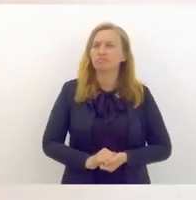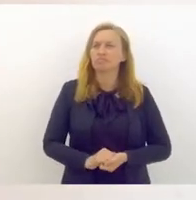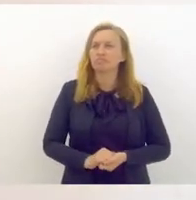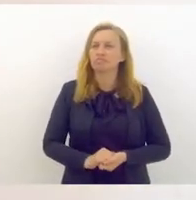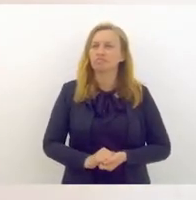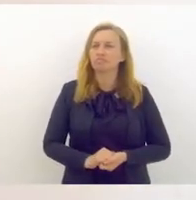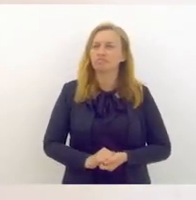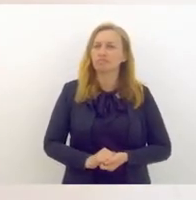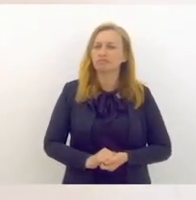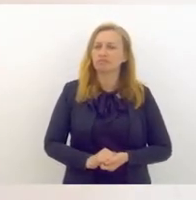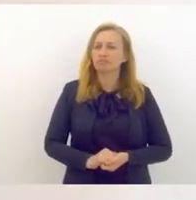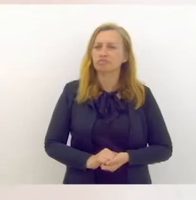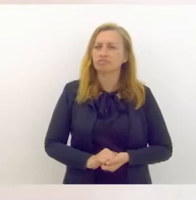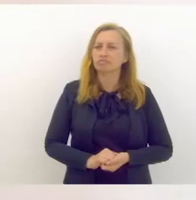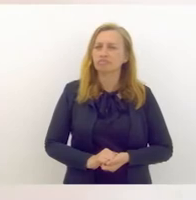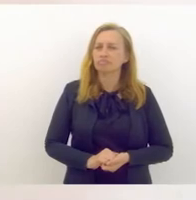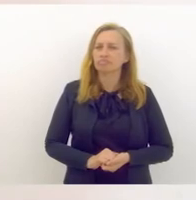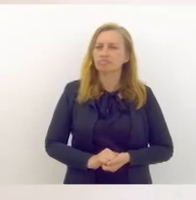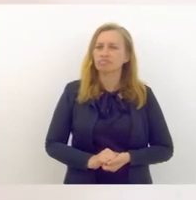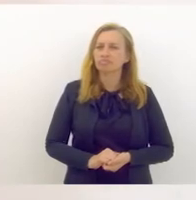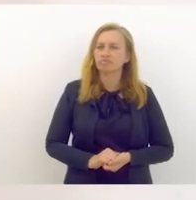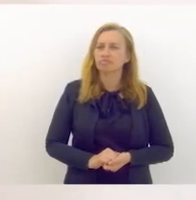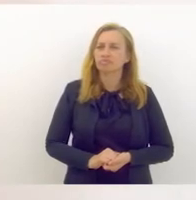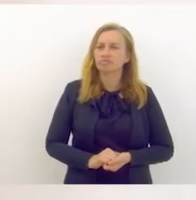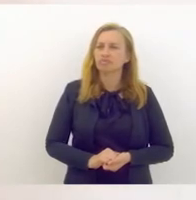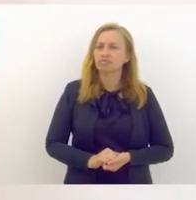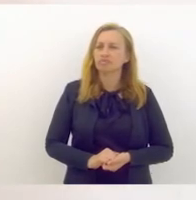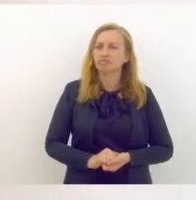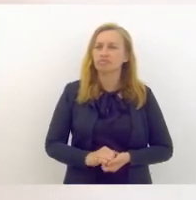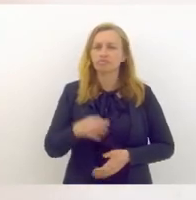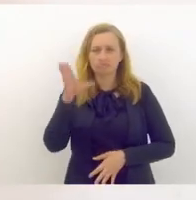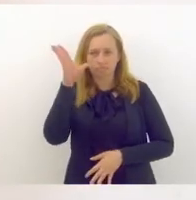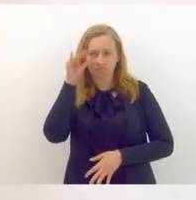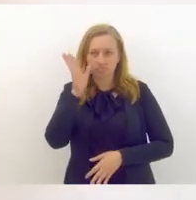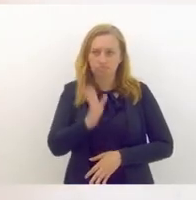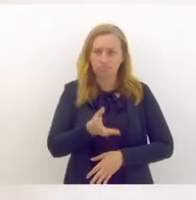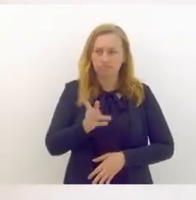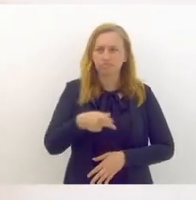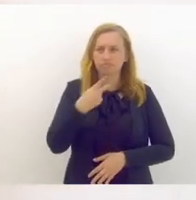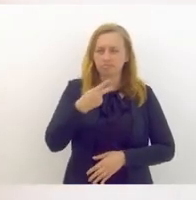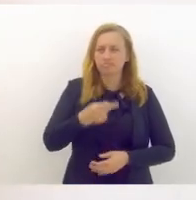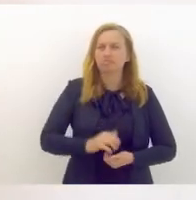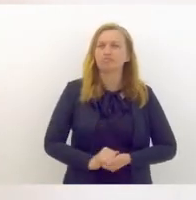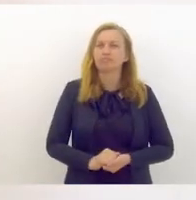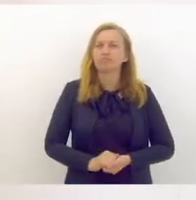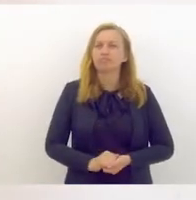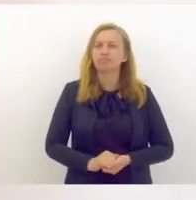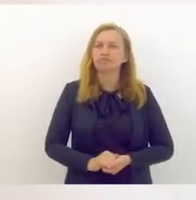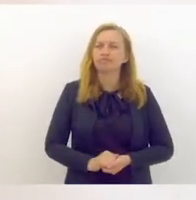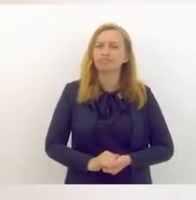isso embarca dentro da questão dos interesses já formulado.